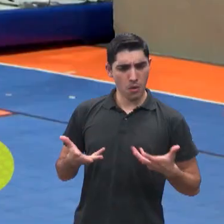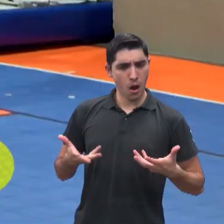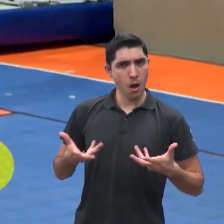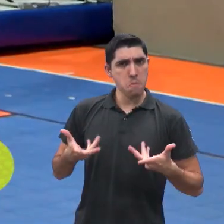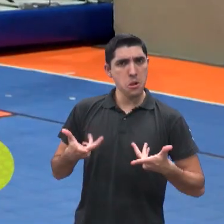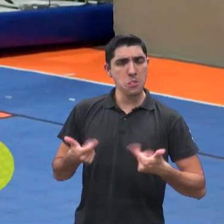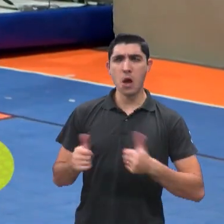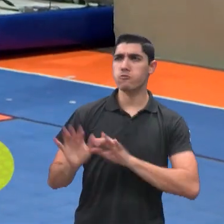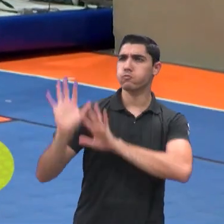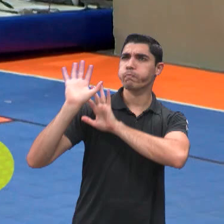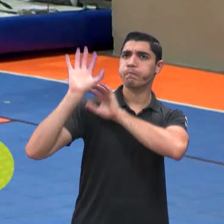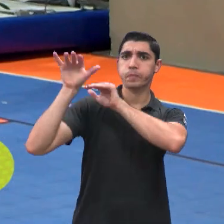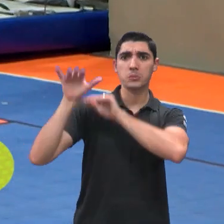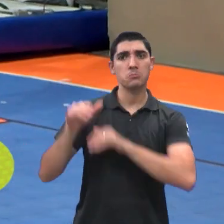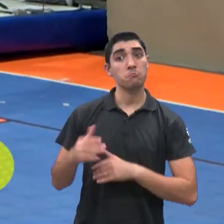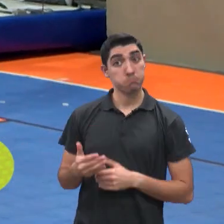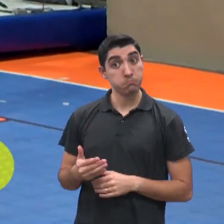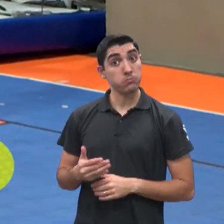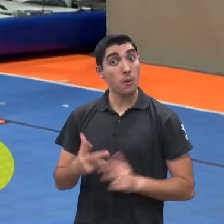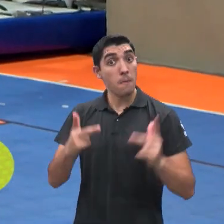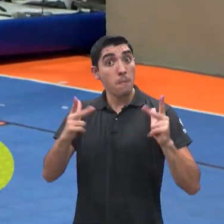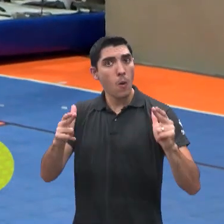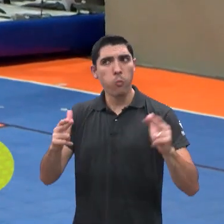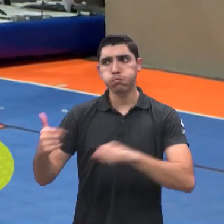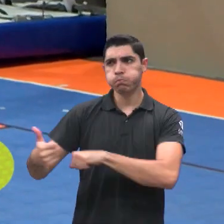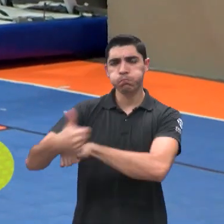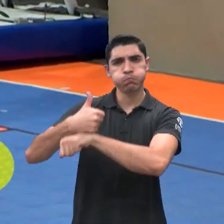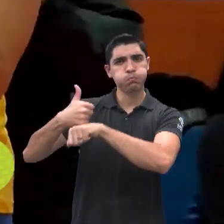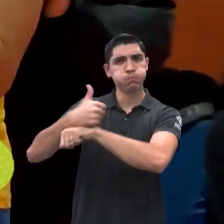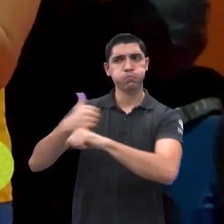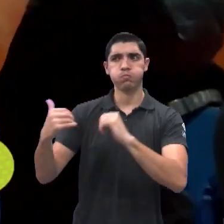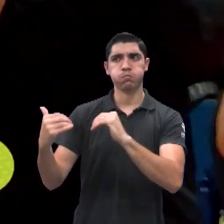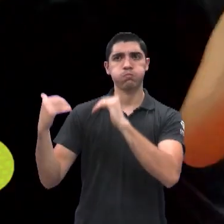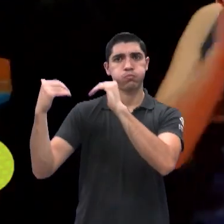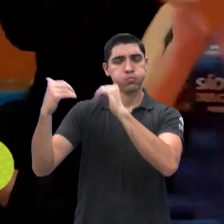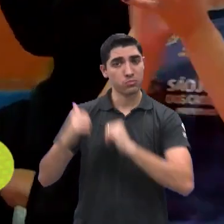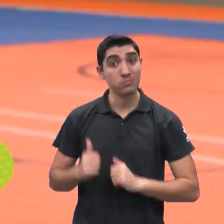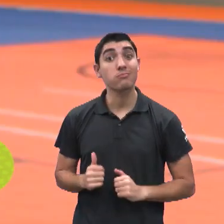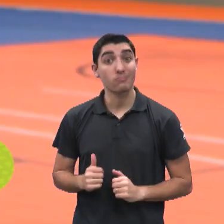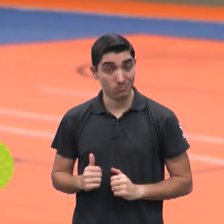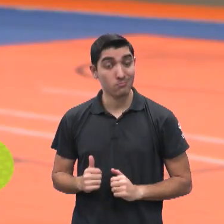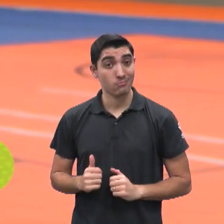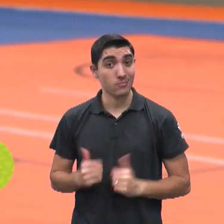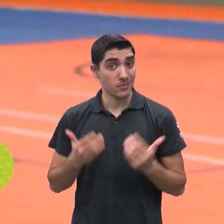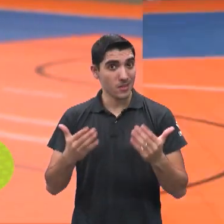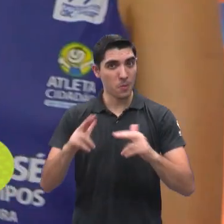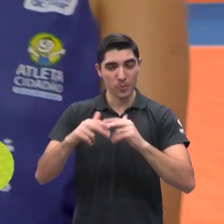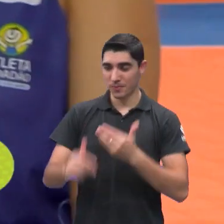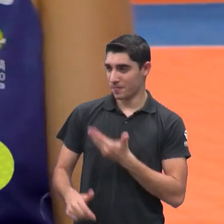mãos é semelhante à de atletas adultas consagradas. Não por acaso, Sara